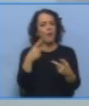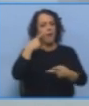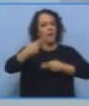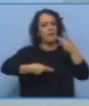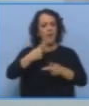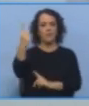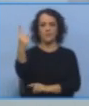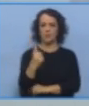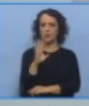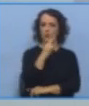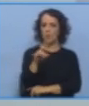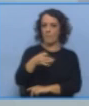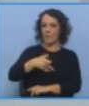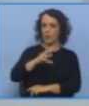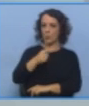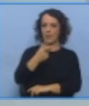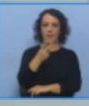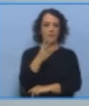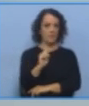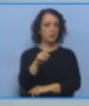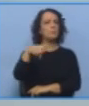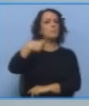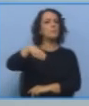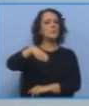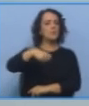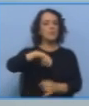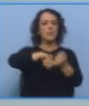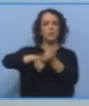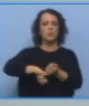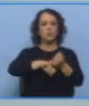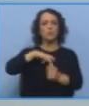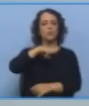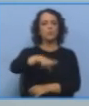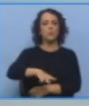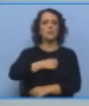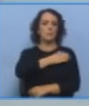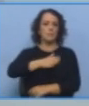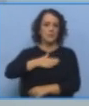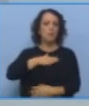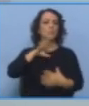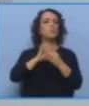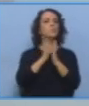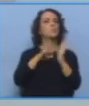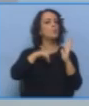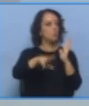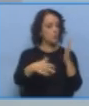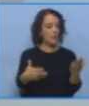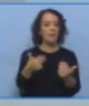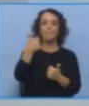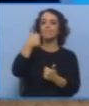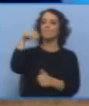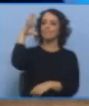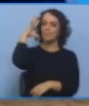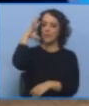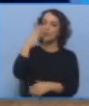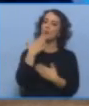de João Pedro Tavares, presidente da Associação Cristã de Empresários e Gestores de Portugal e que está hoje no programa Eclésia. Muito boa tarde. Boa tarde e obrigado.